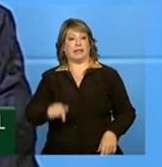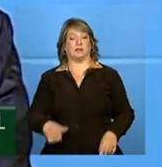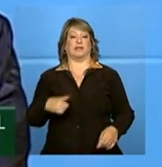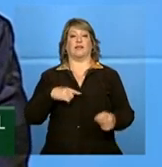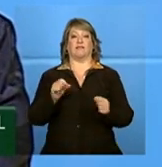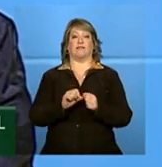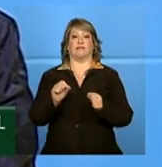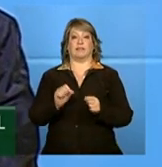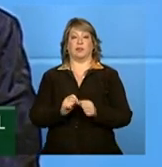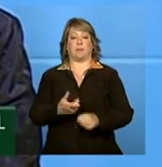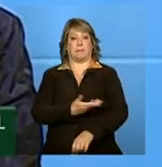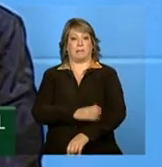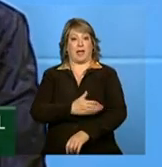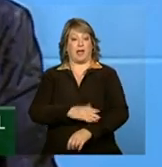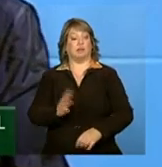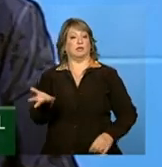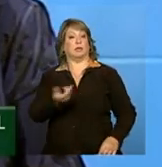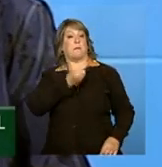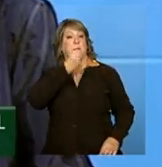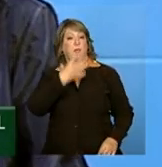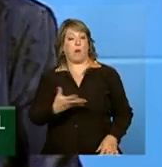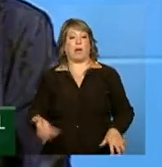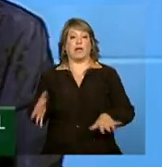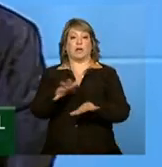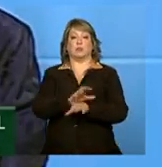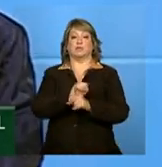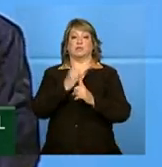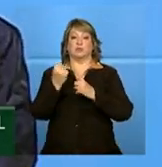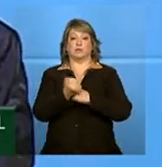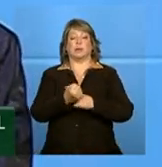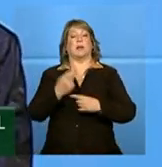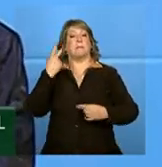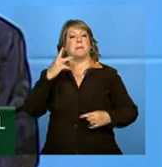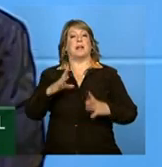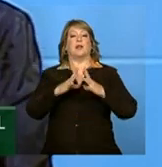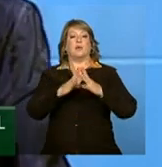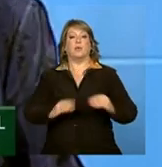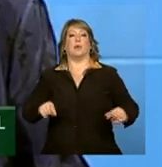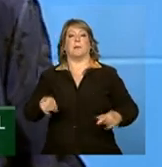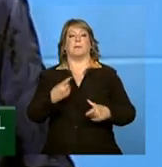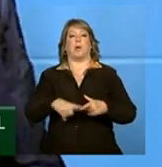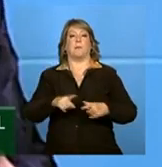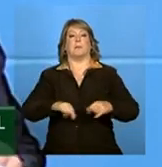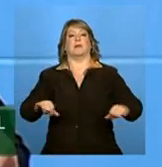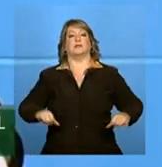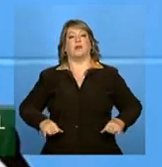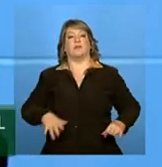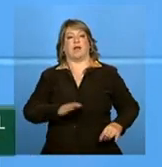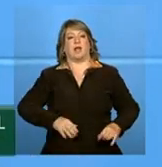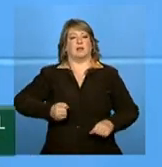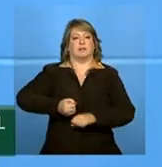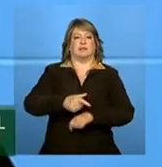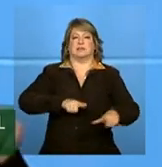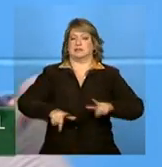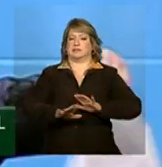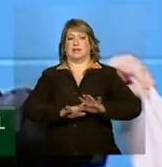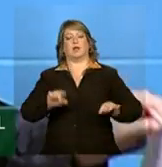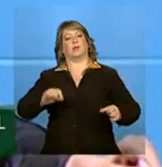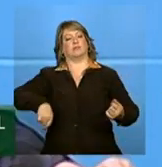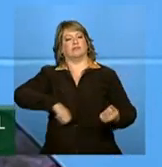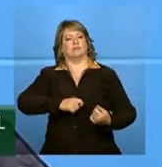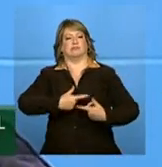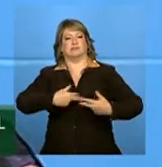prática de sucesso, de inclusão social e de combate ao trabalho infantil. Além da gente não ter dado